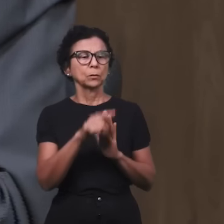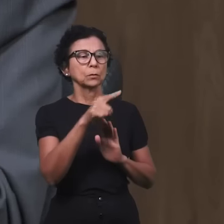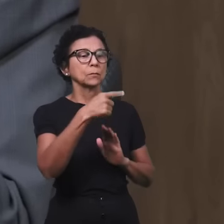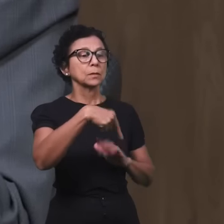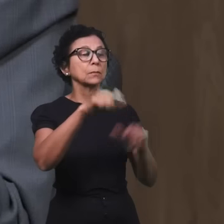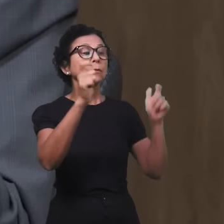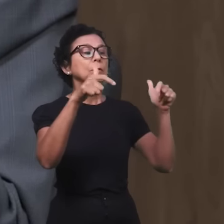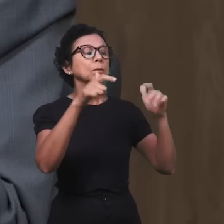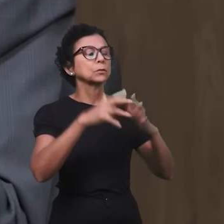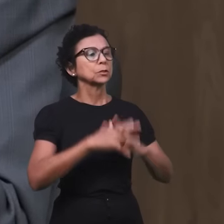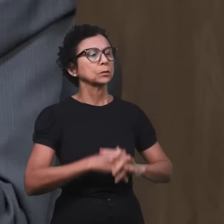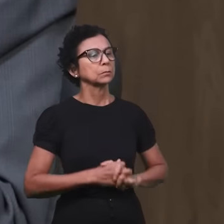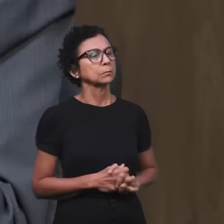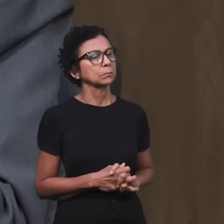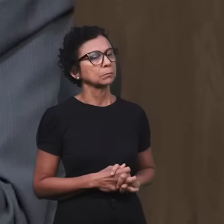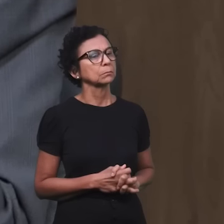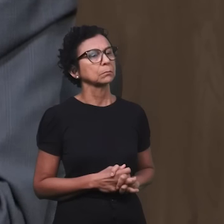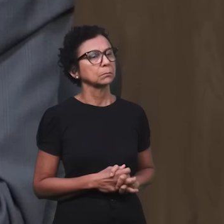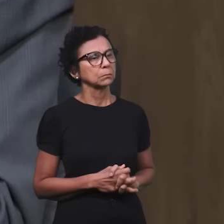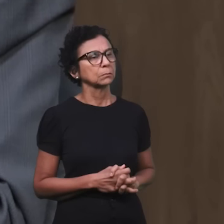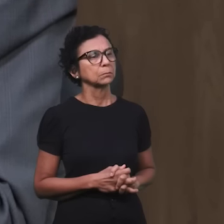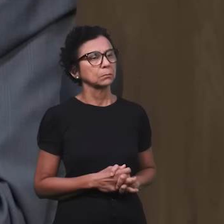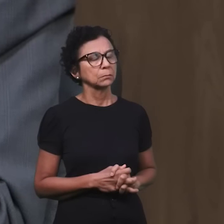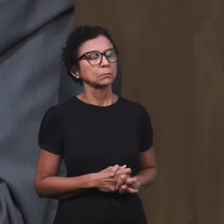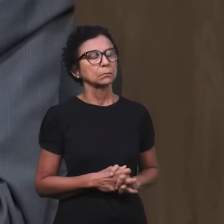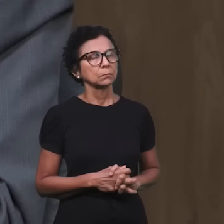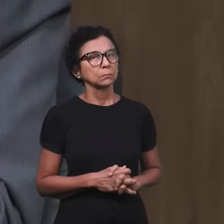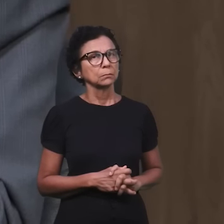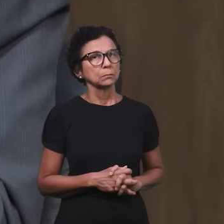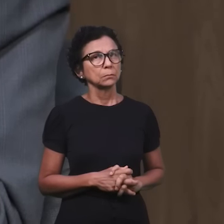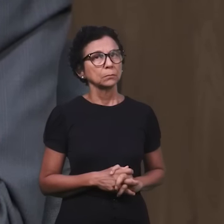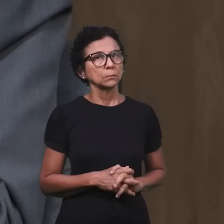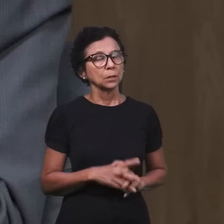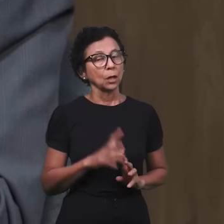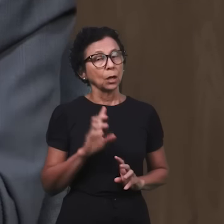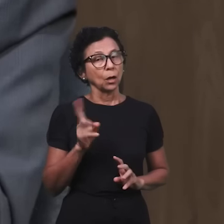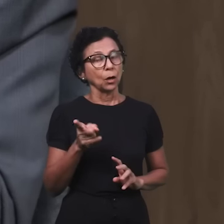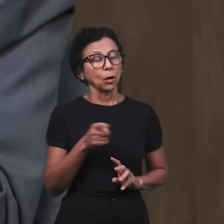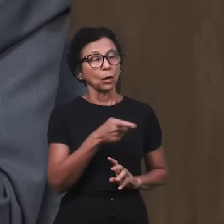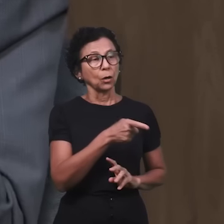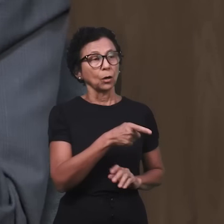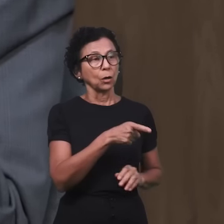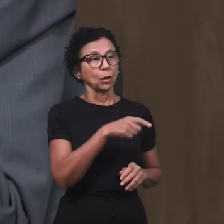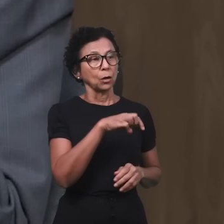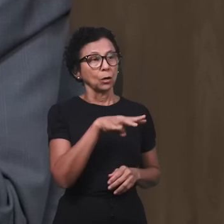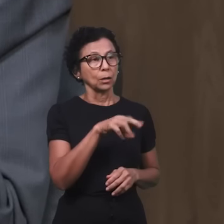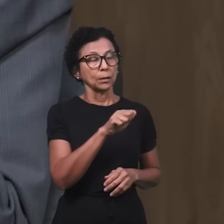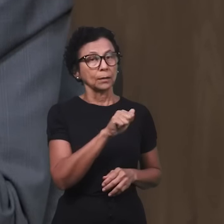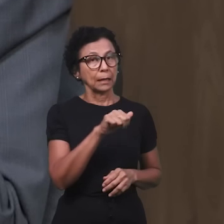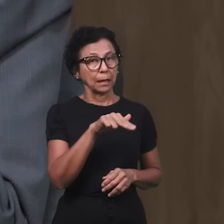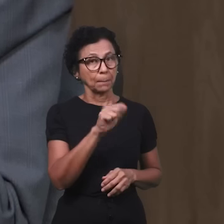foi. Naamã está curado, perfeitamente está curado, mas a lepra dele pegou em você. Olha,